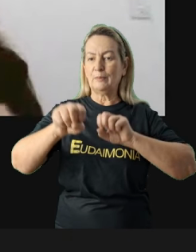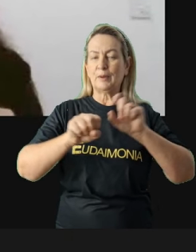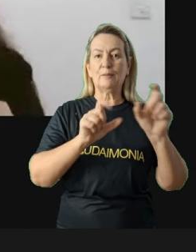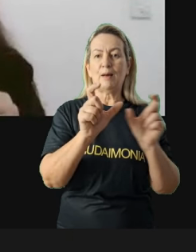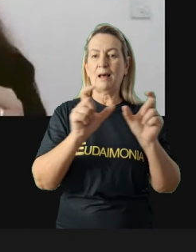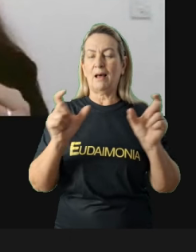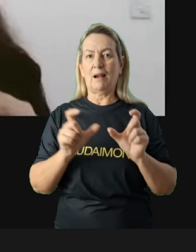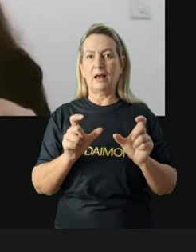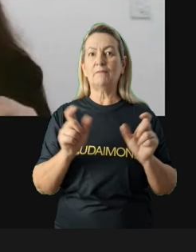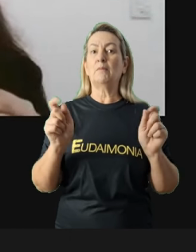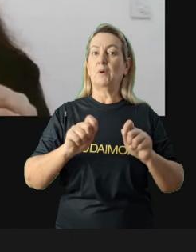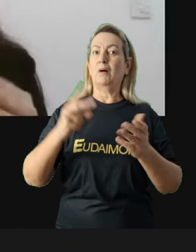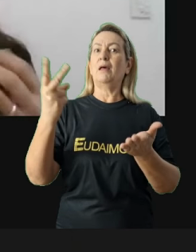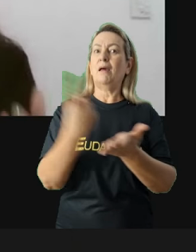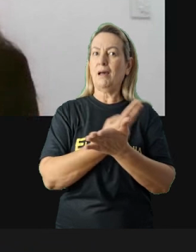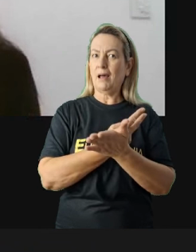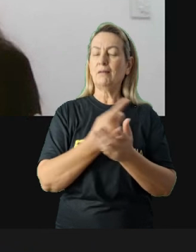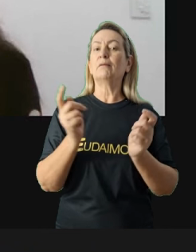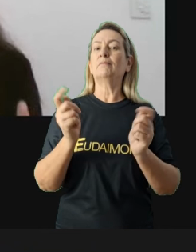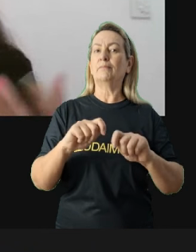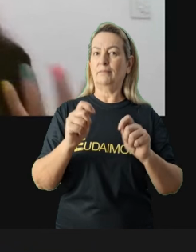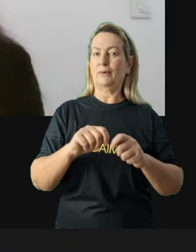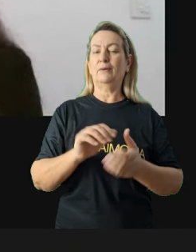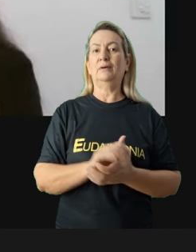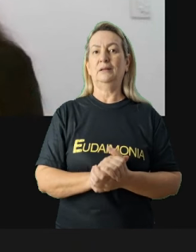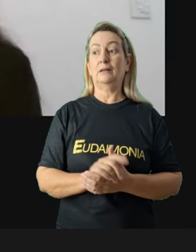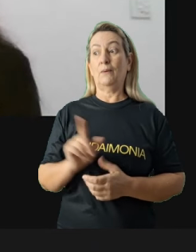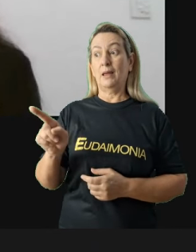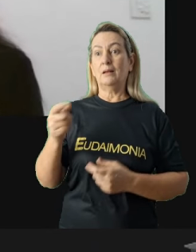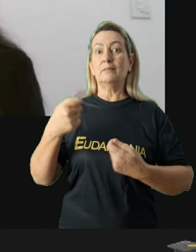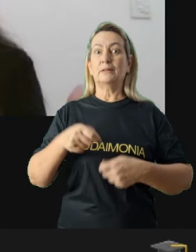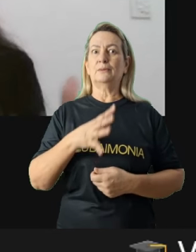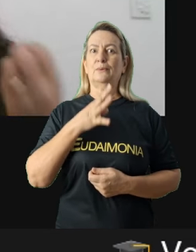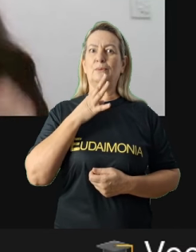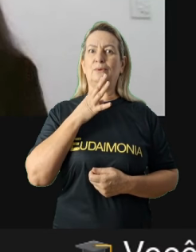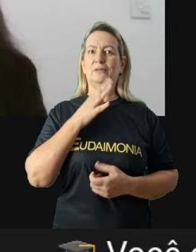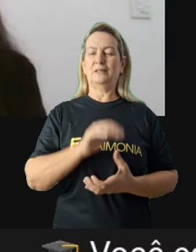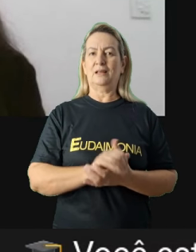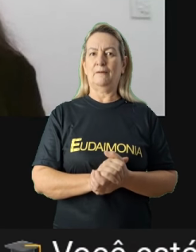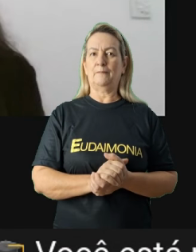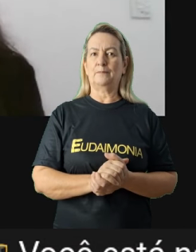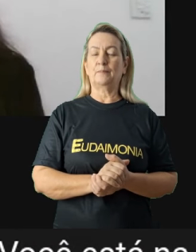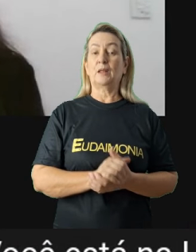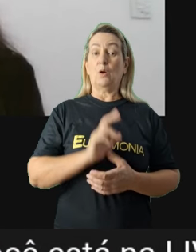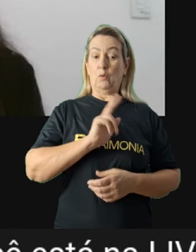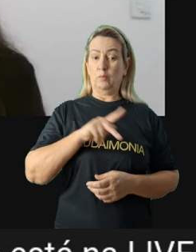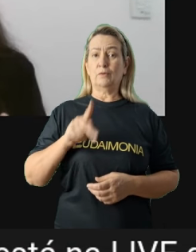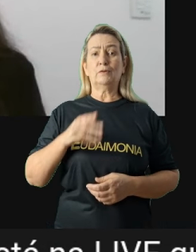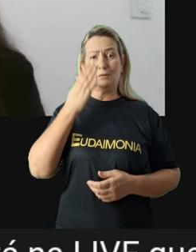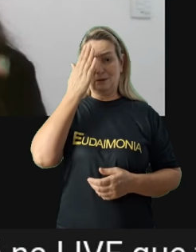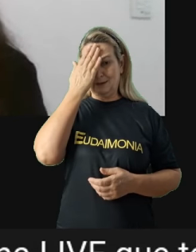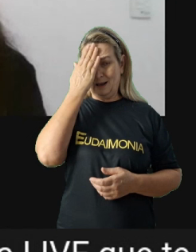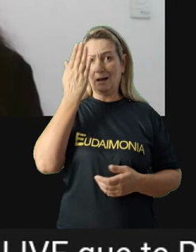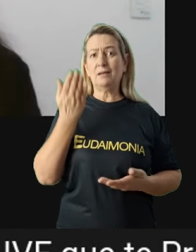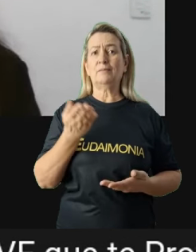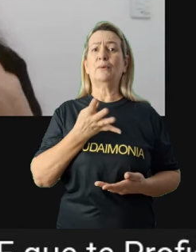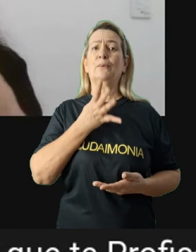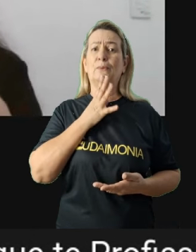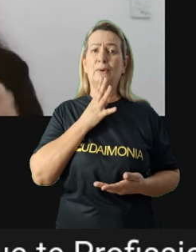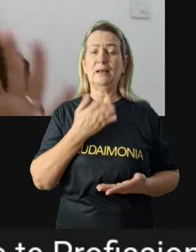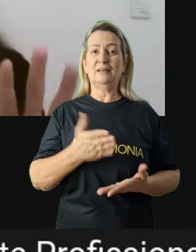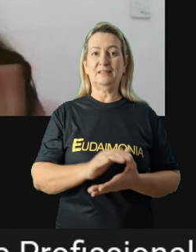termos, né, e vai construindo. Então, ela pode se equivocar, ela se equivoca, inclusive. E aí, o aluno tem que ter esse discernimento. Por quê? Porque o professor